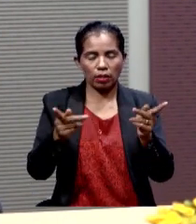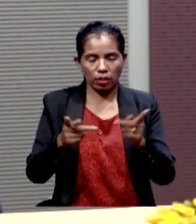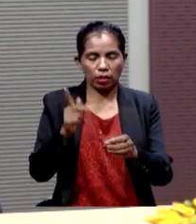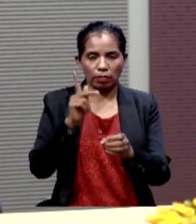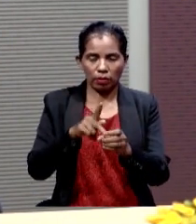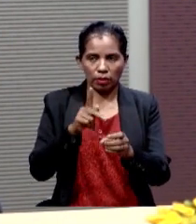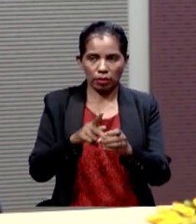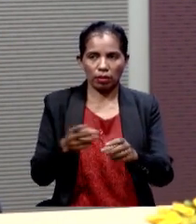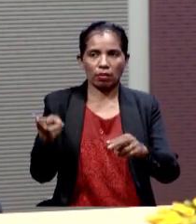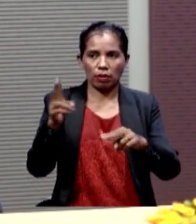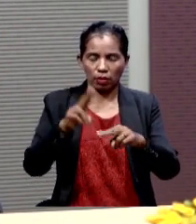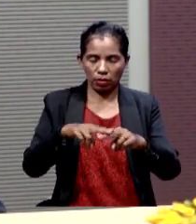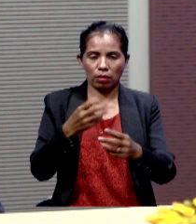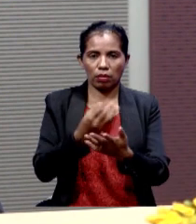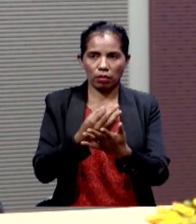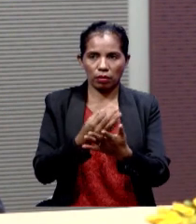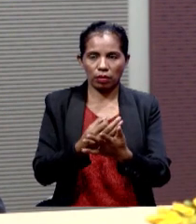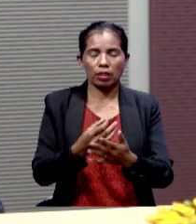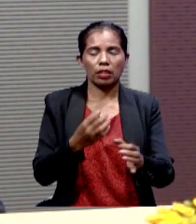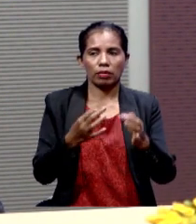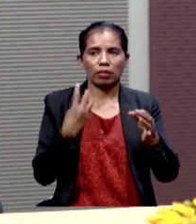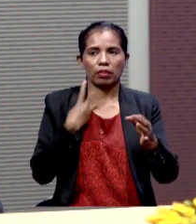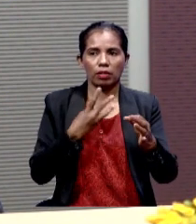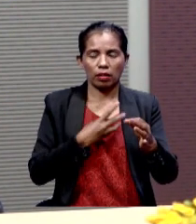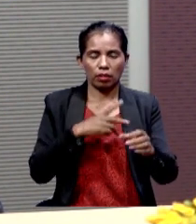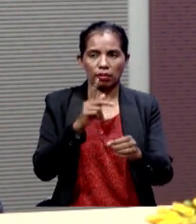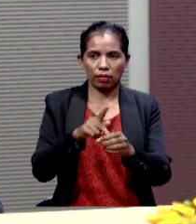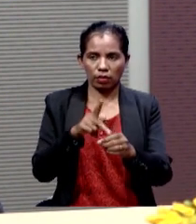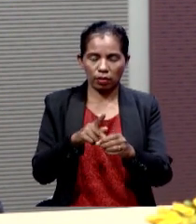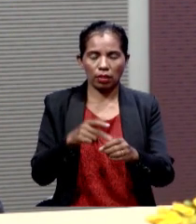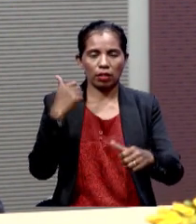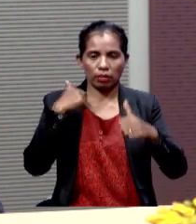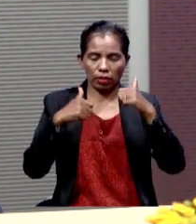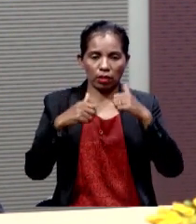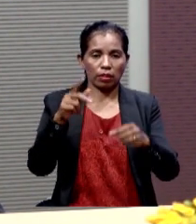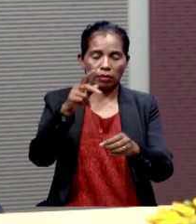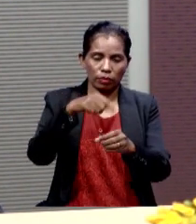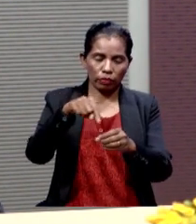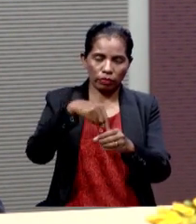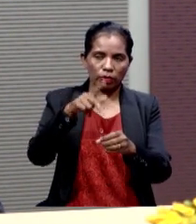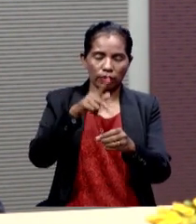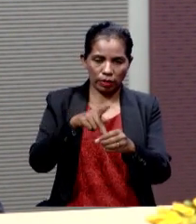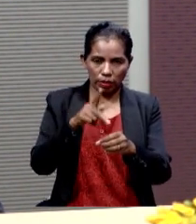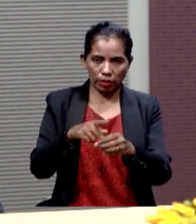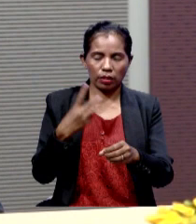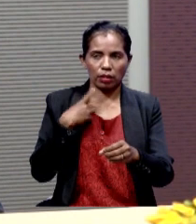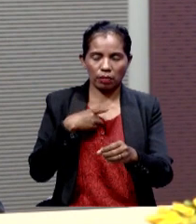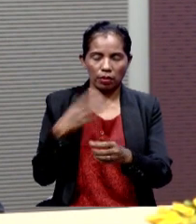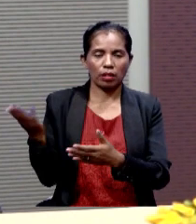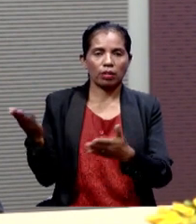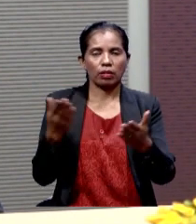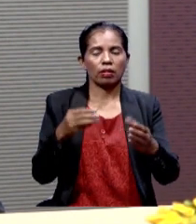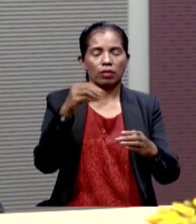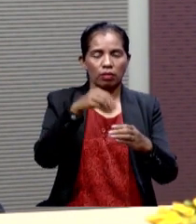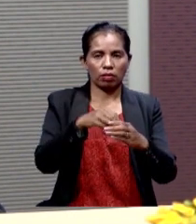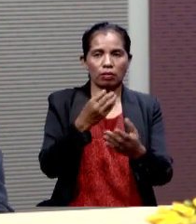tão receitas para fundo petróleo. Se ita descobre tão né, mineiros né, atividade mineiros né, ita bela ou a tamanha né, ia fundo